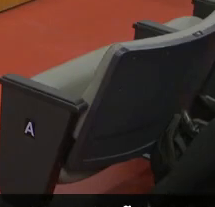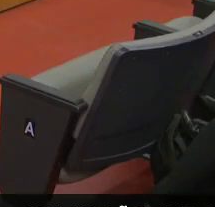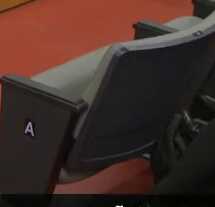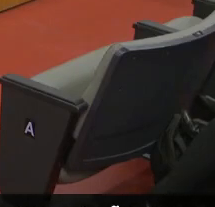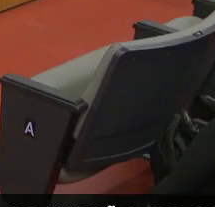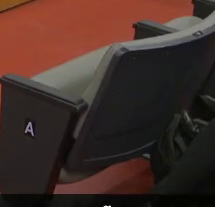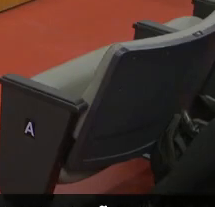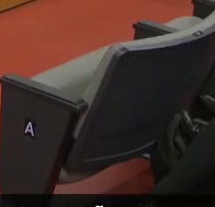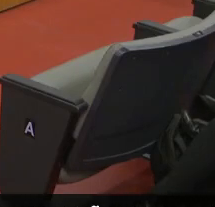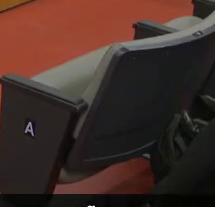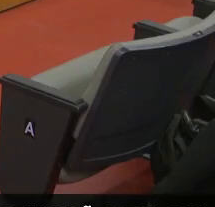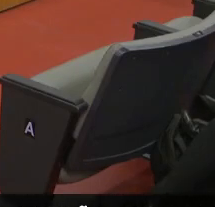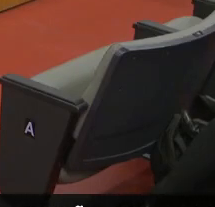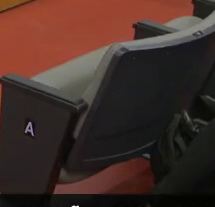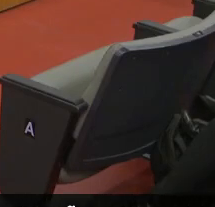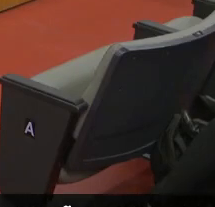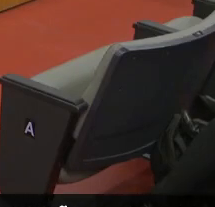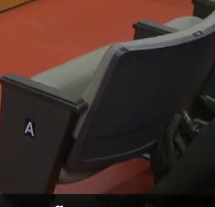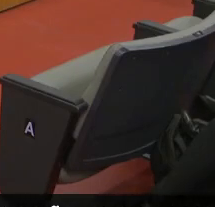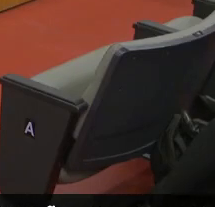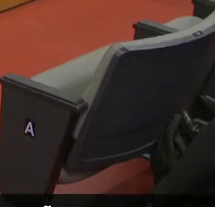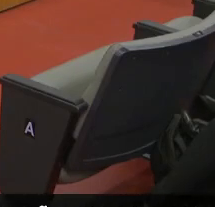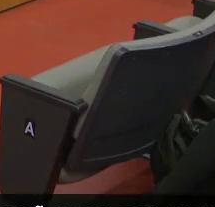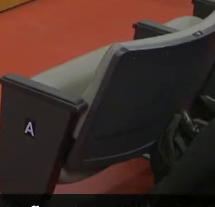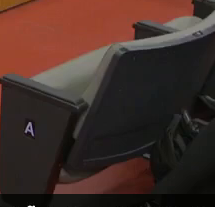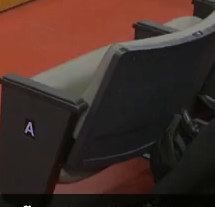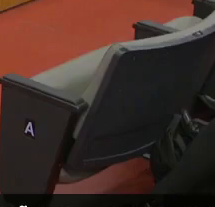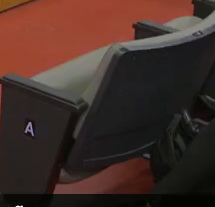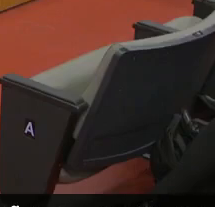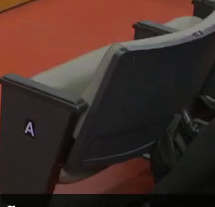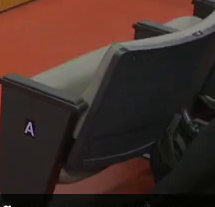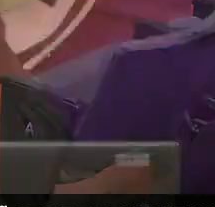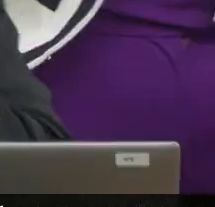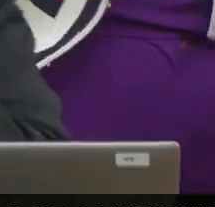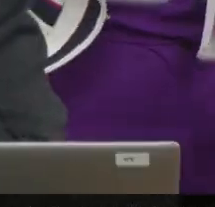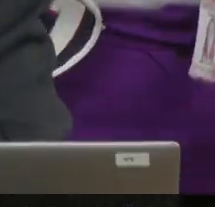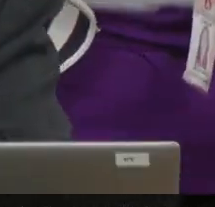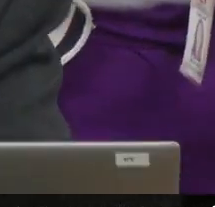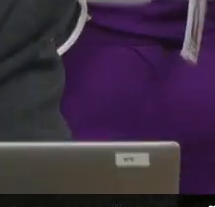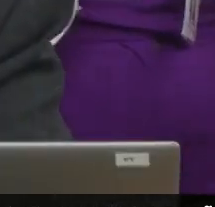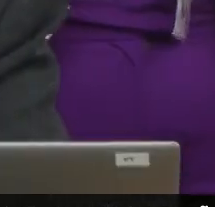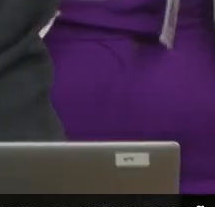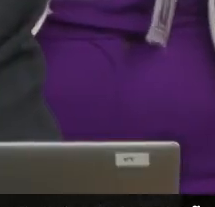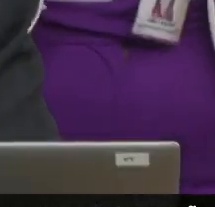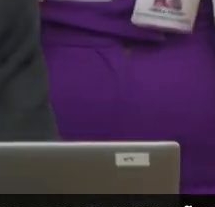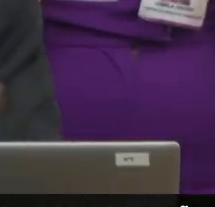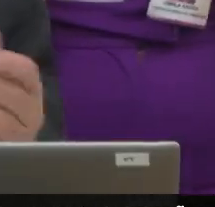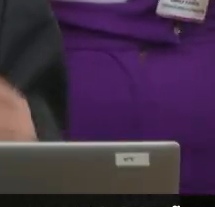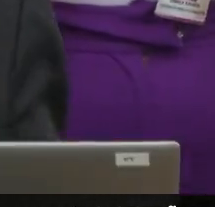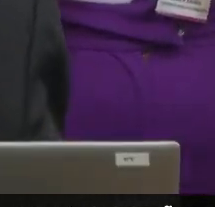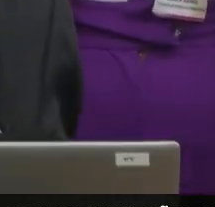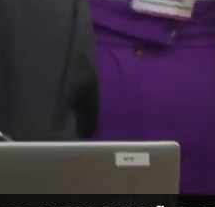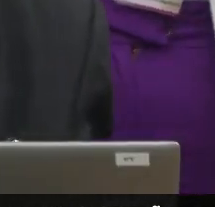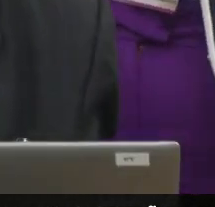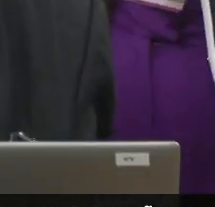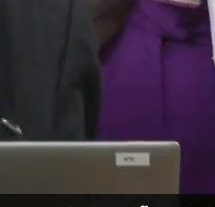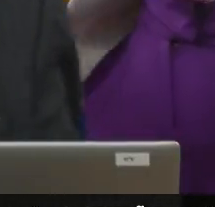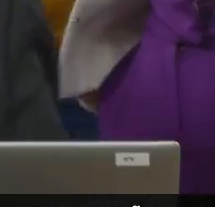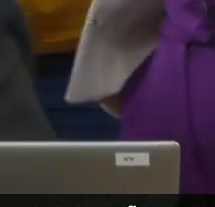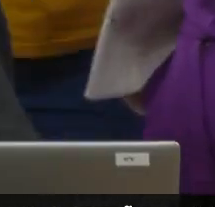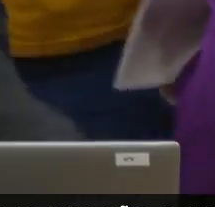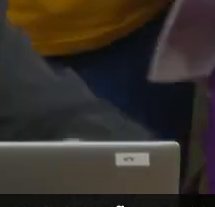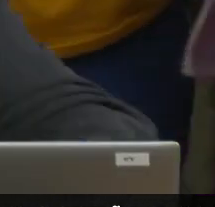havia registrado mas outro de a pouco eu levo da Cunha e remotamente